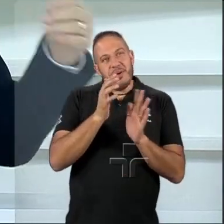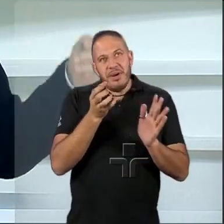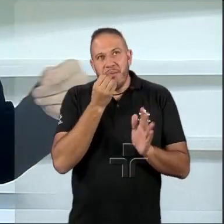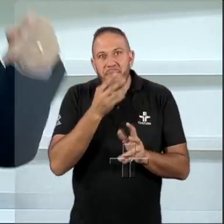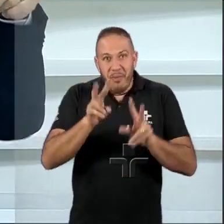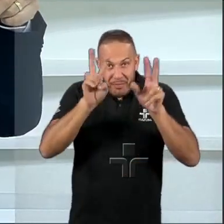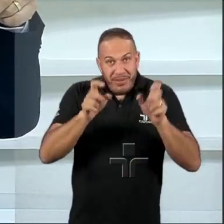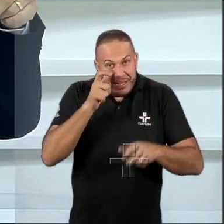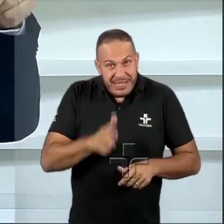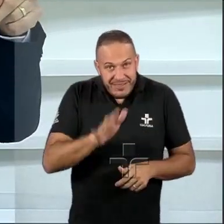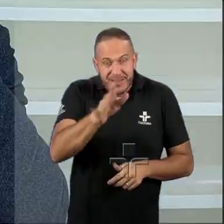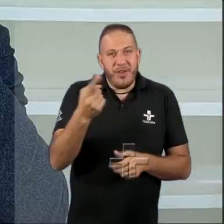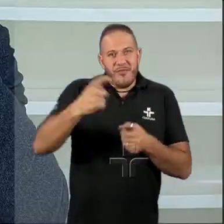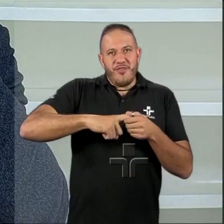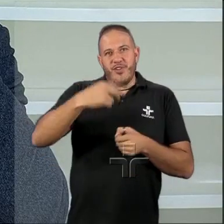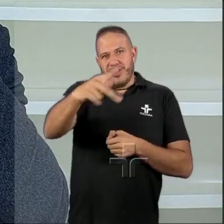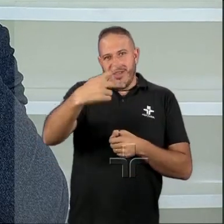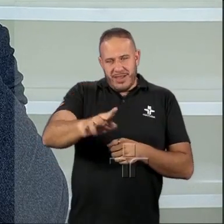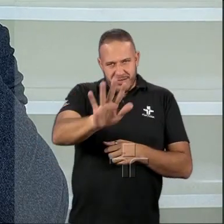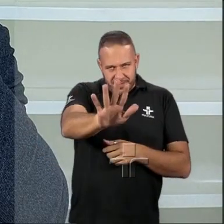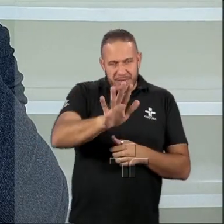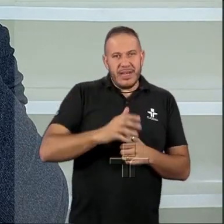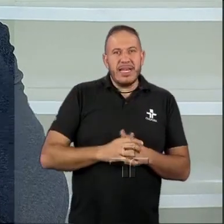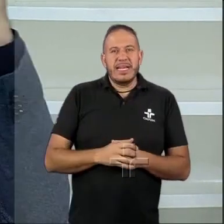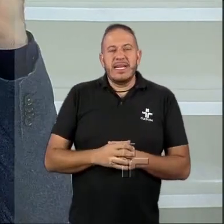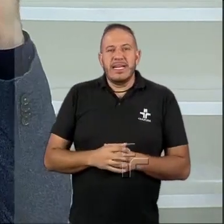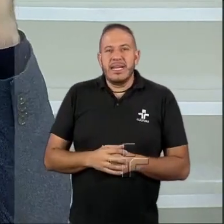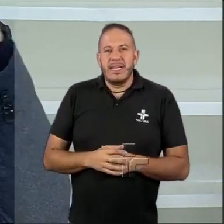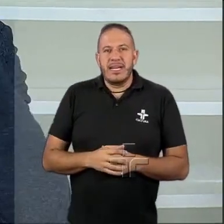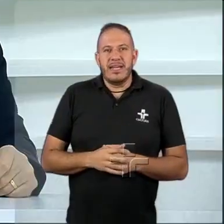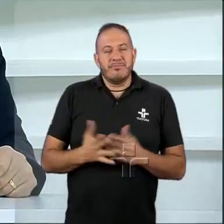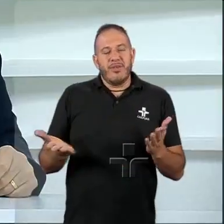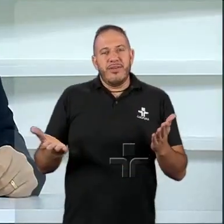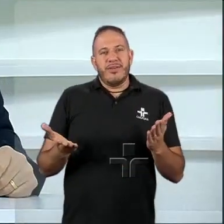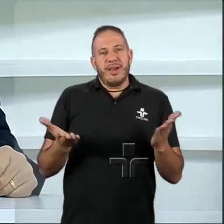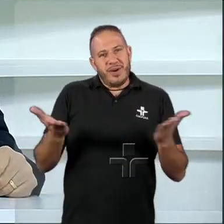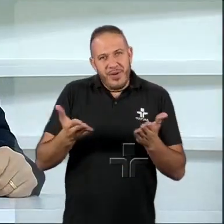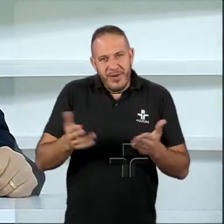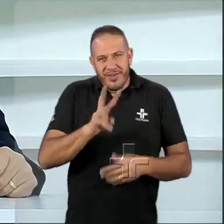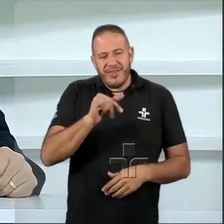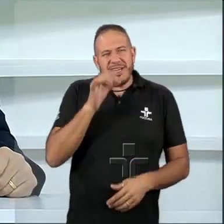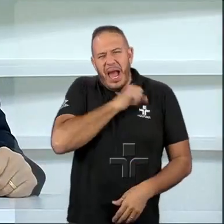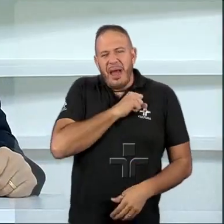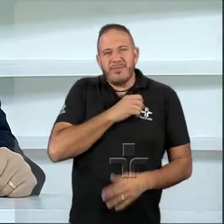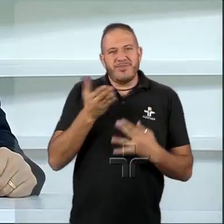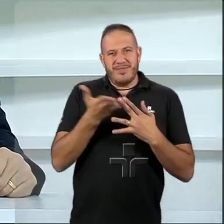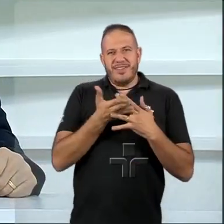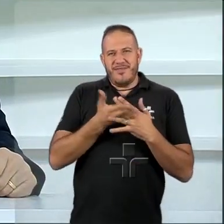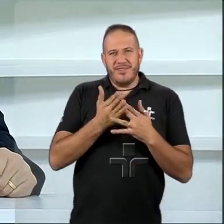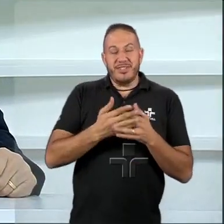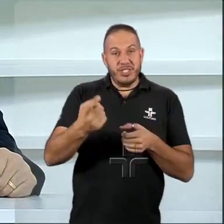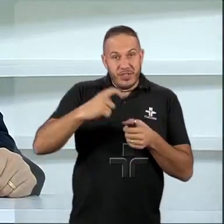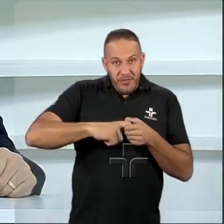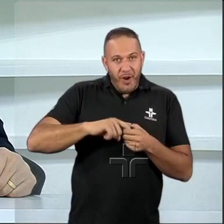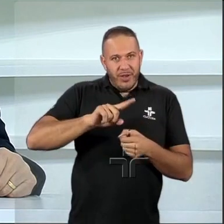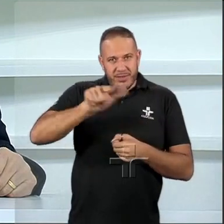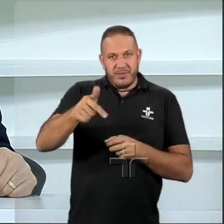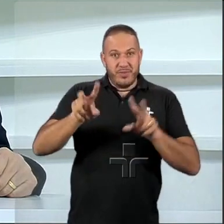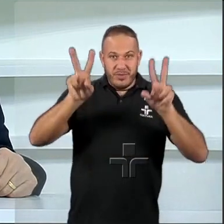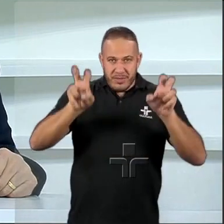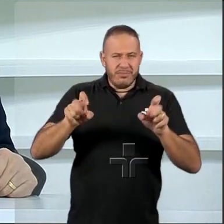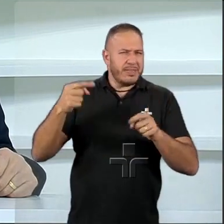e a gente retoma daí com você, tá bom? E a gente vai para um rápido intervalo, voltamos em instantes